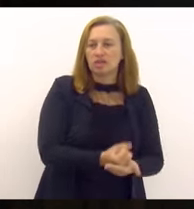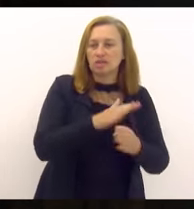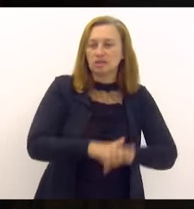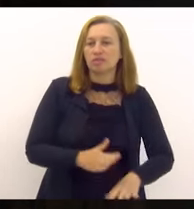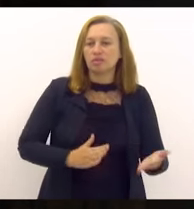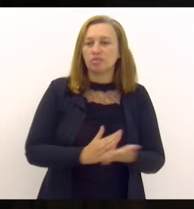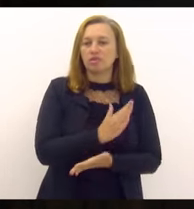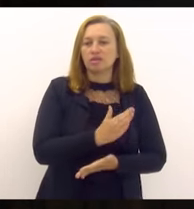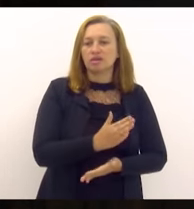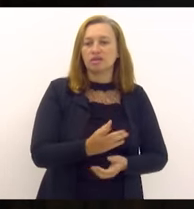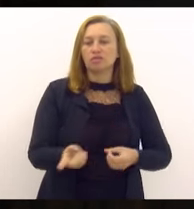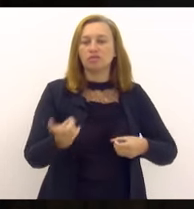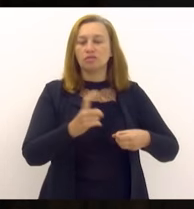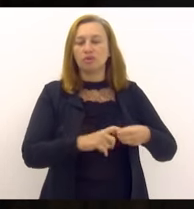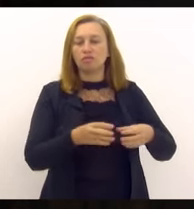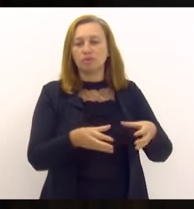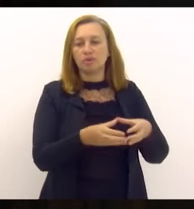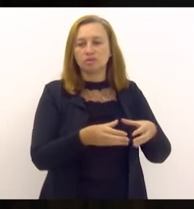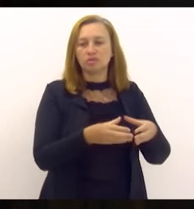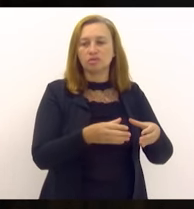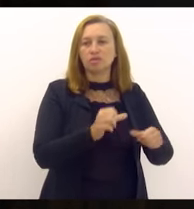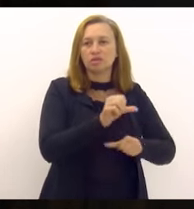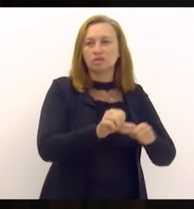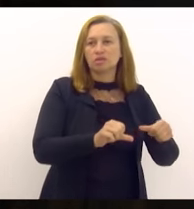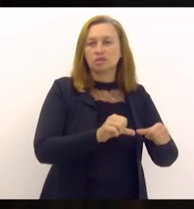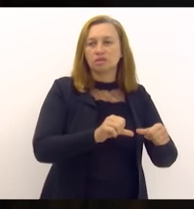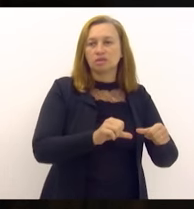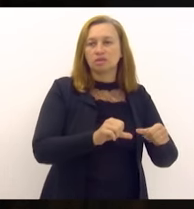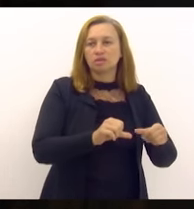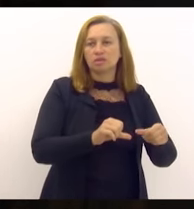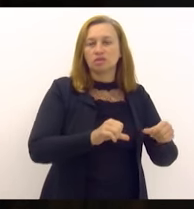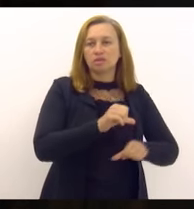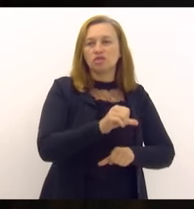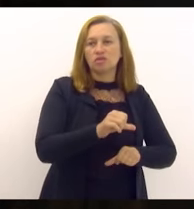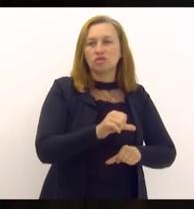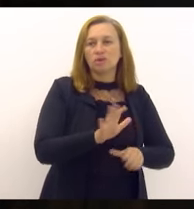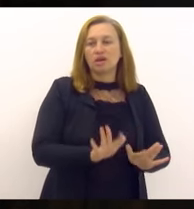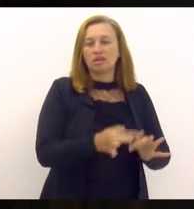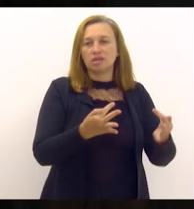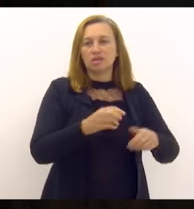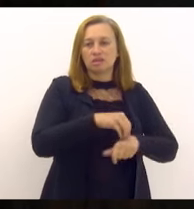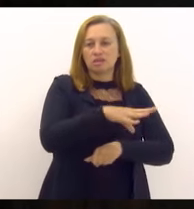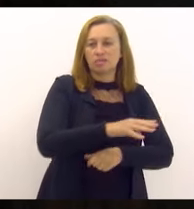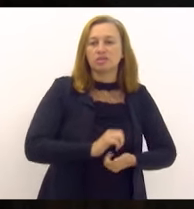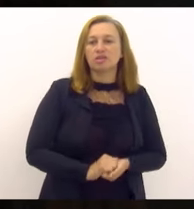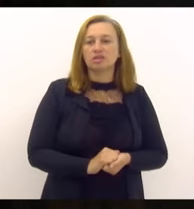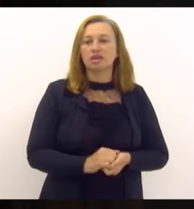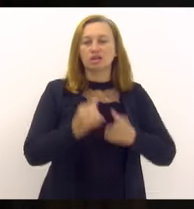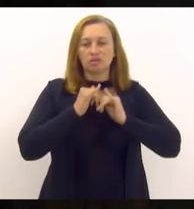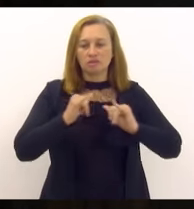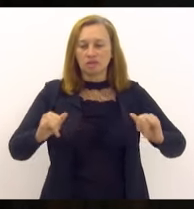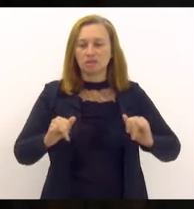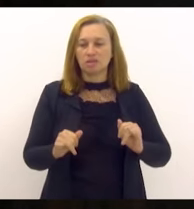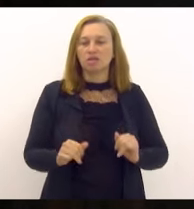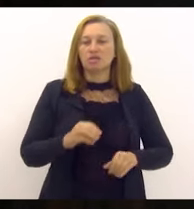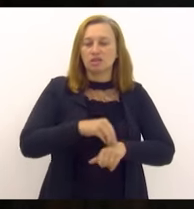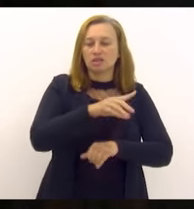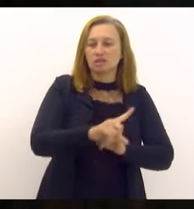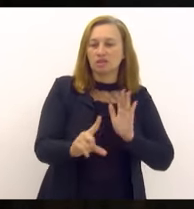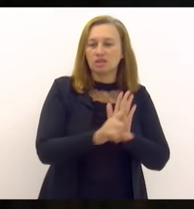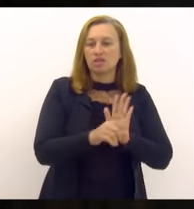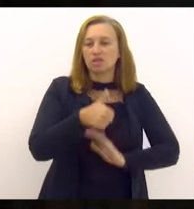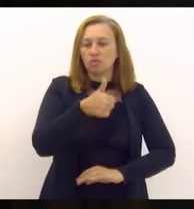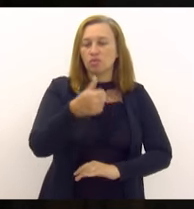estão. Aprovado, retorno ao autor para elaborar a indicação simples. Anuncio indicação legislativa